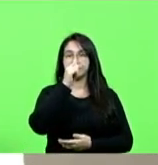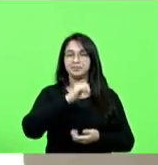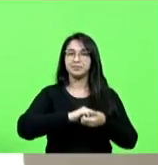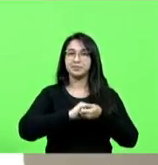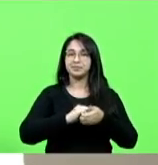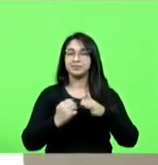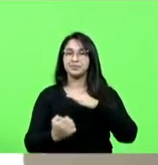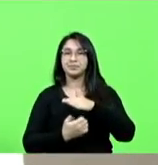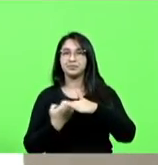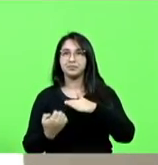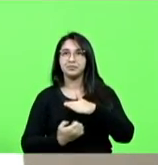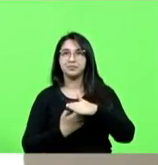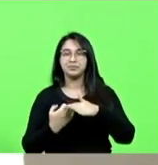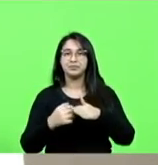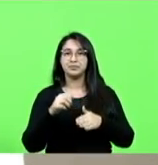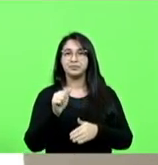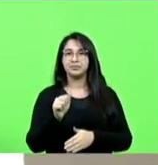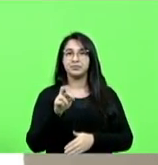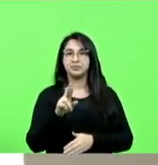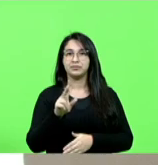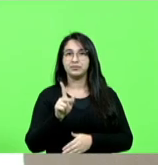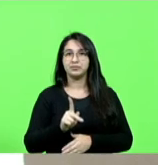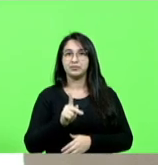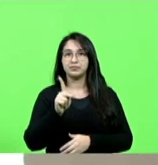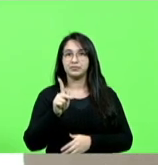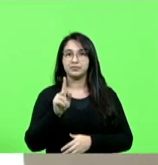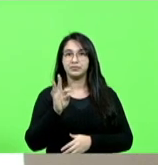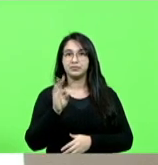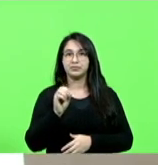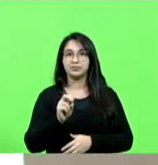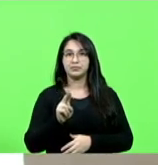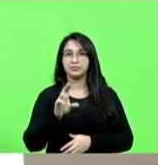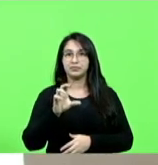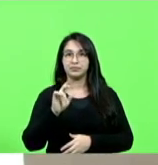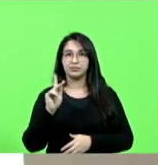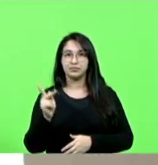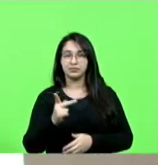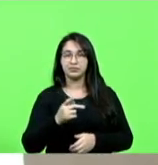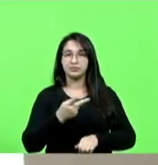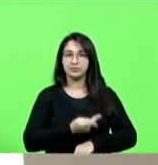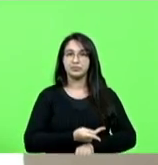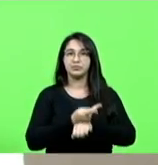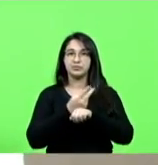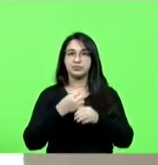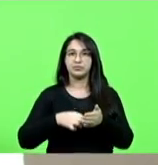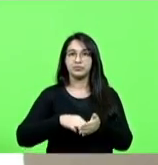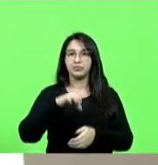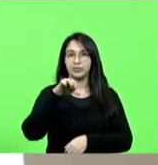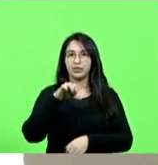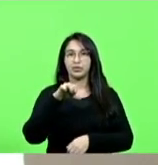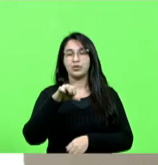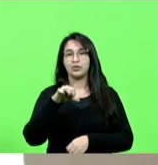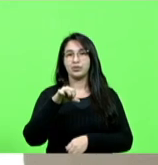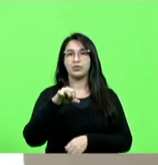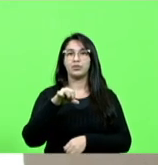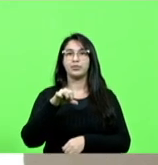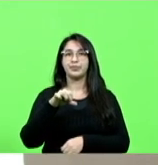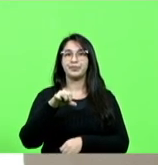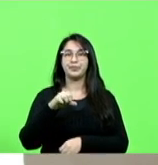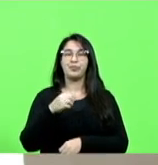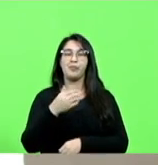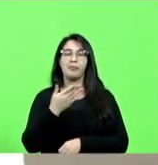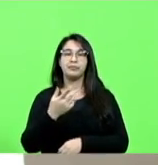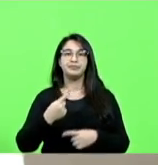Harktausch. Por ter sido premiada na nona edição do prêmio Green, please the world. Em